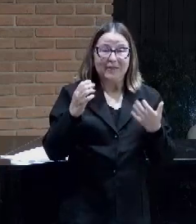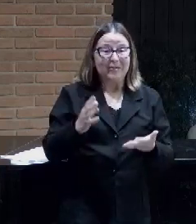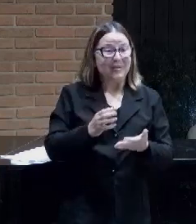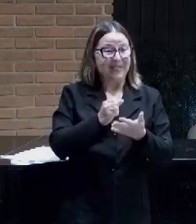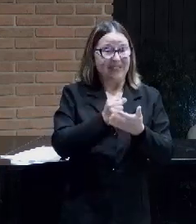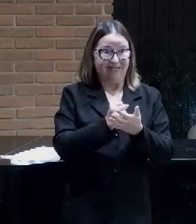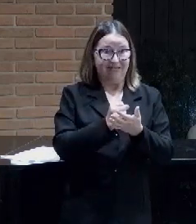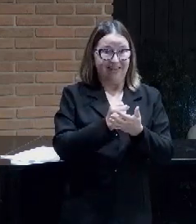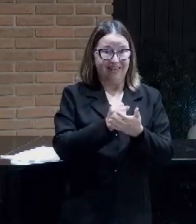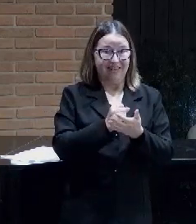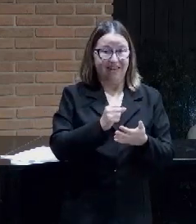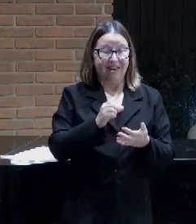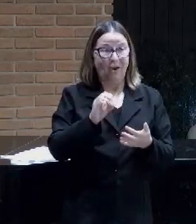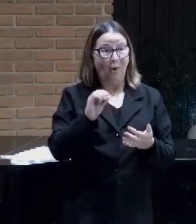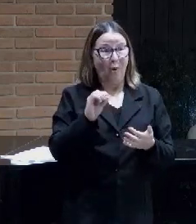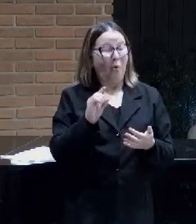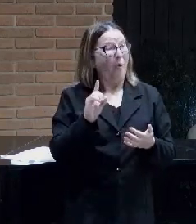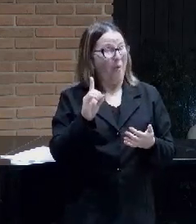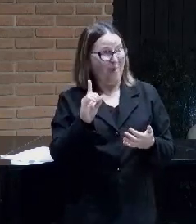salvar.